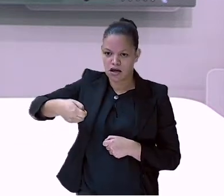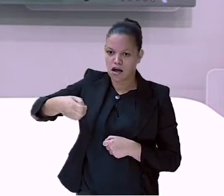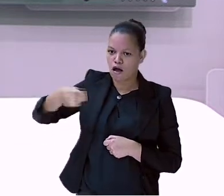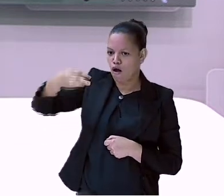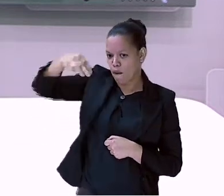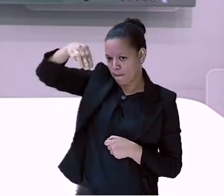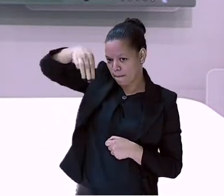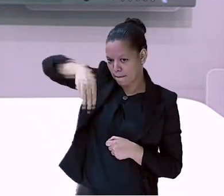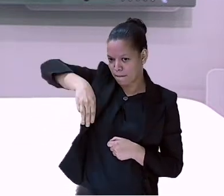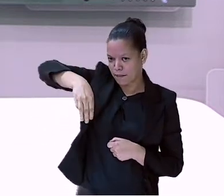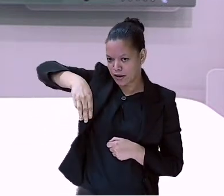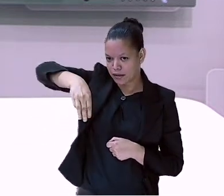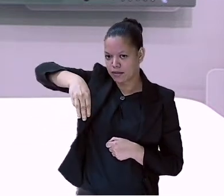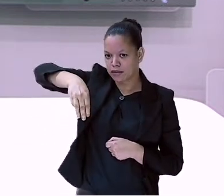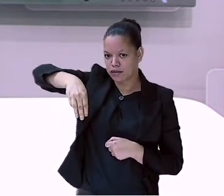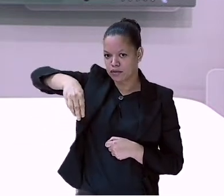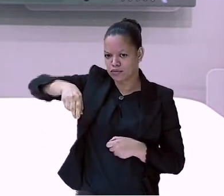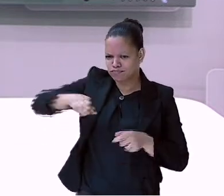até aqui, ó.